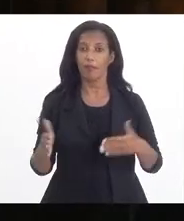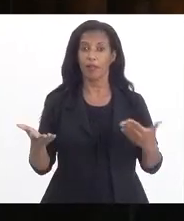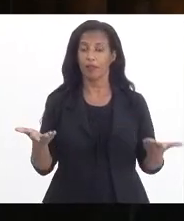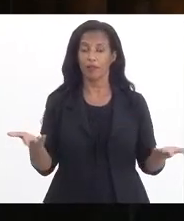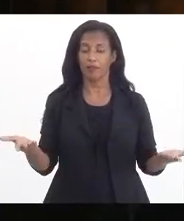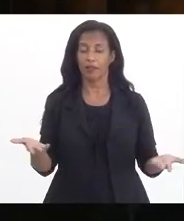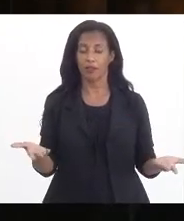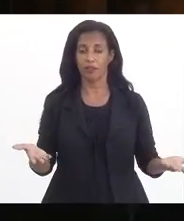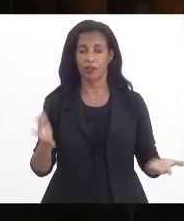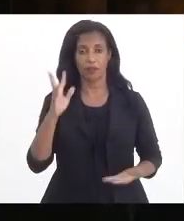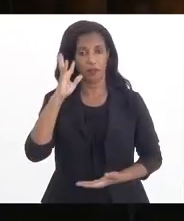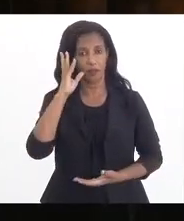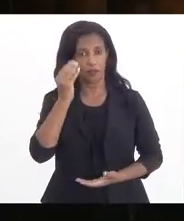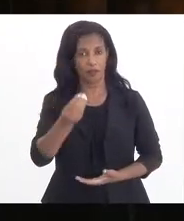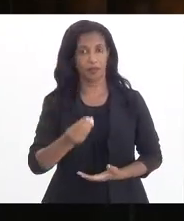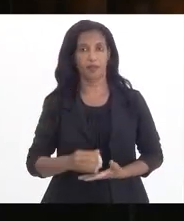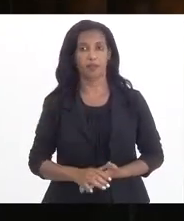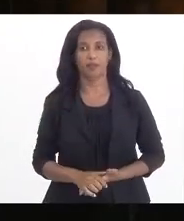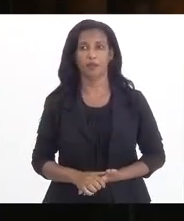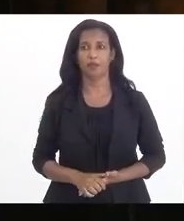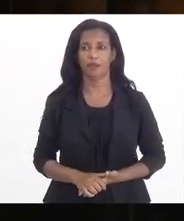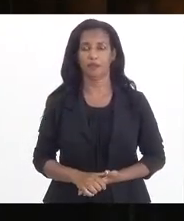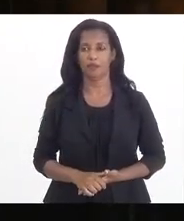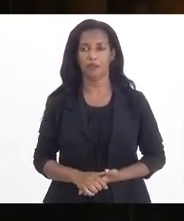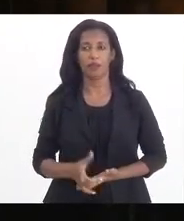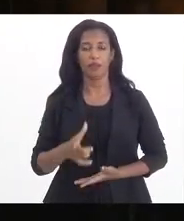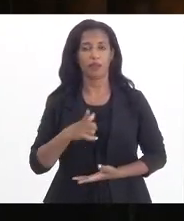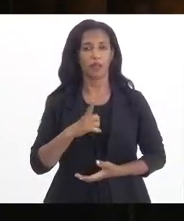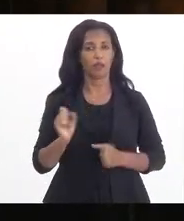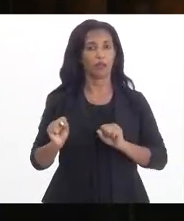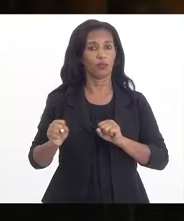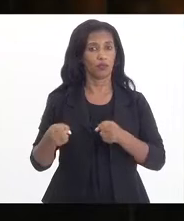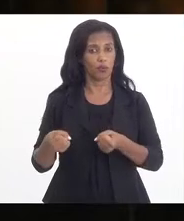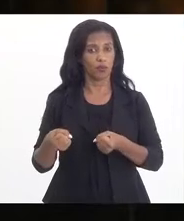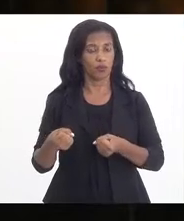Evidentemente, esta decisão tem força